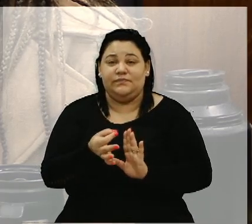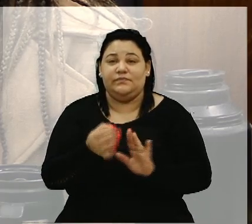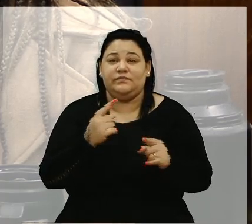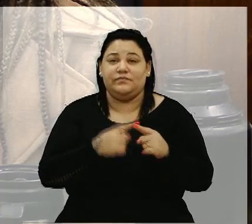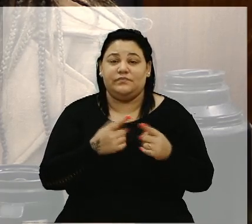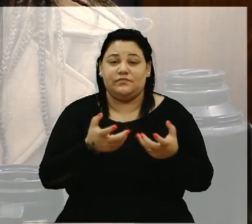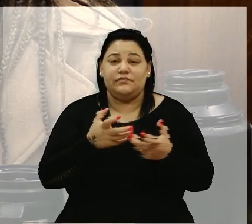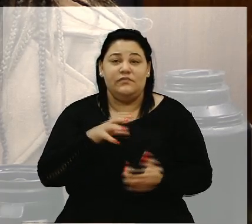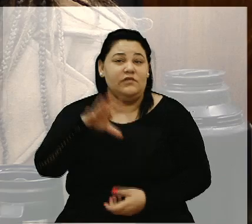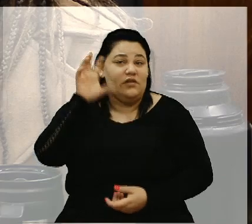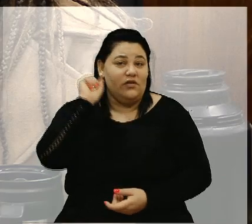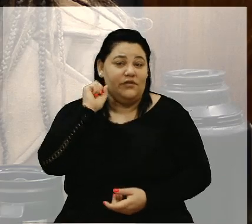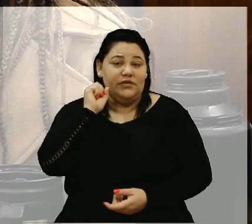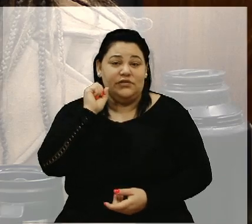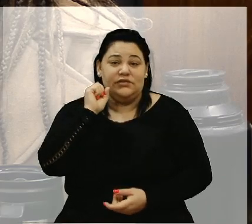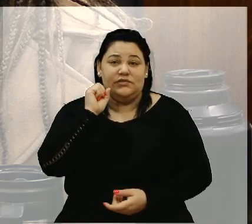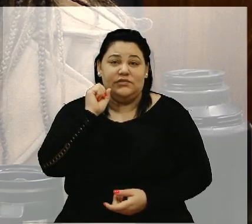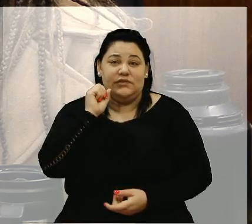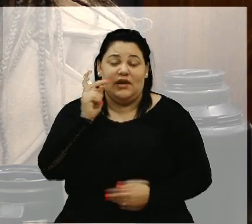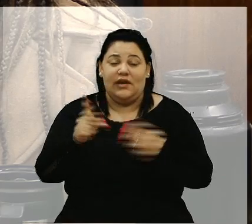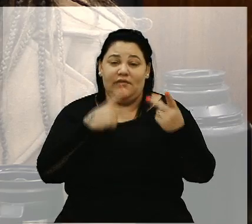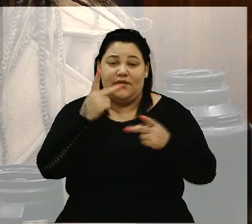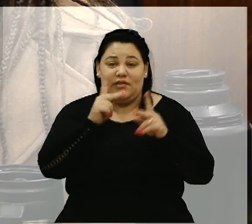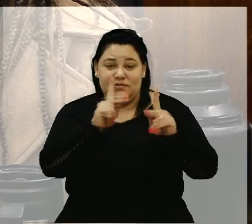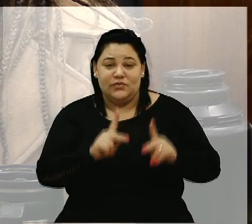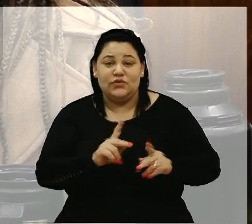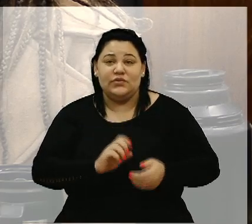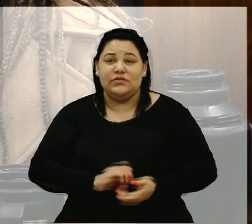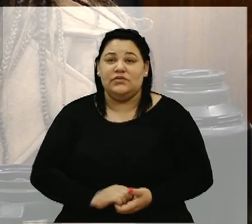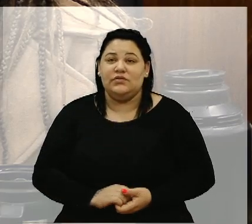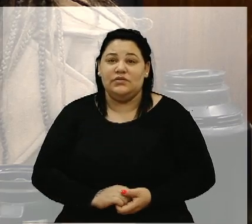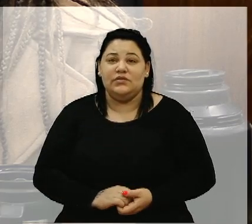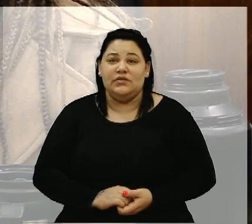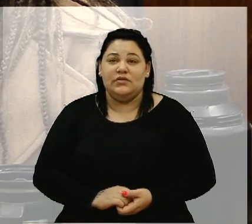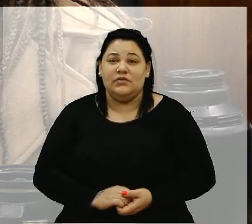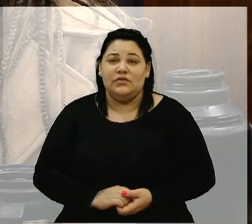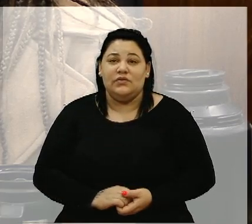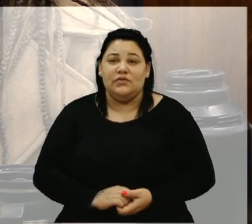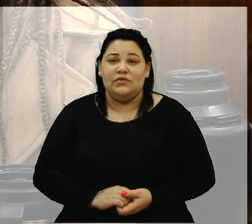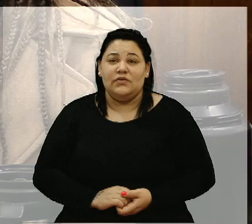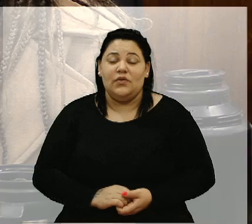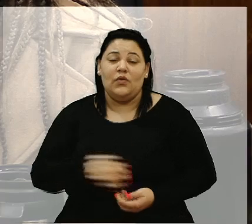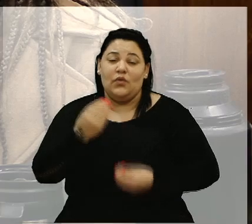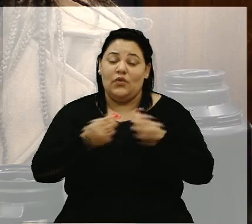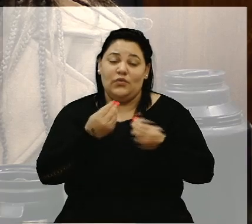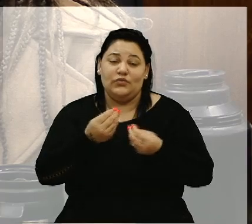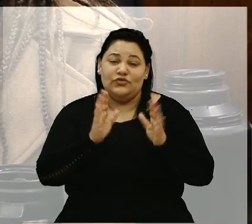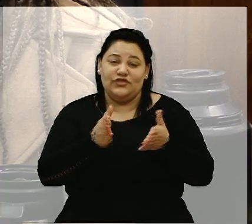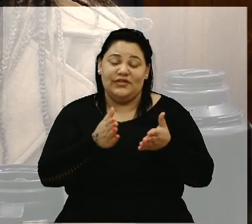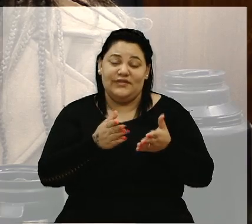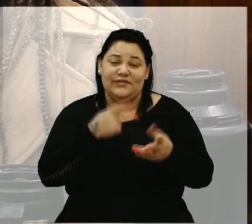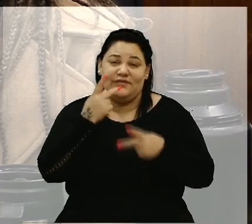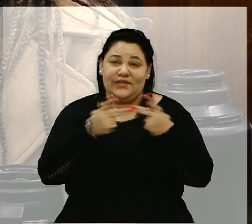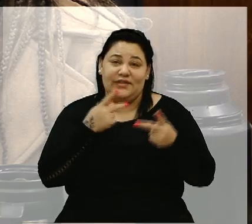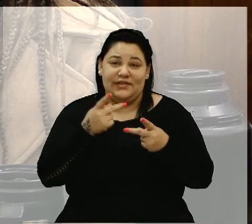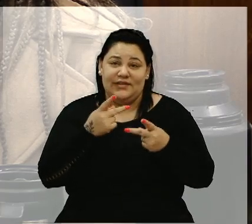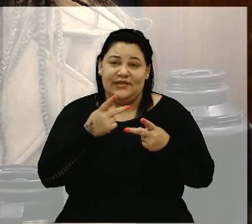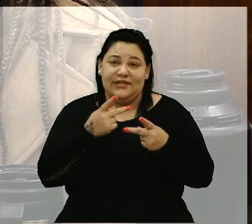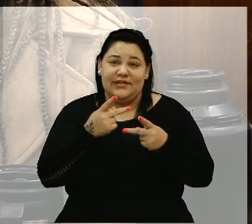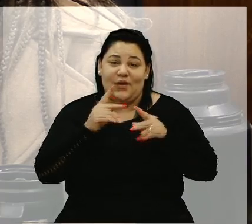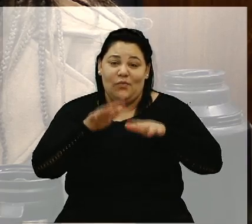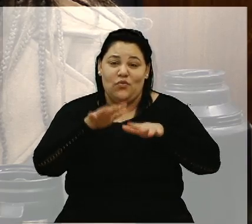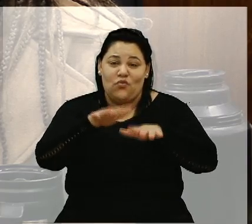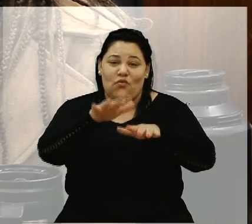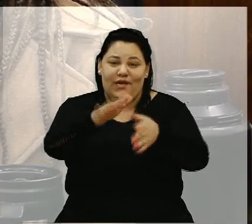queria ouvir os argumentos dos colegas. Mas, assim, como a gente diria no desfile da escola de samba, atravessou o samba, né?